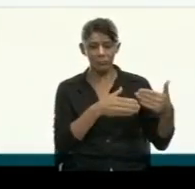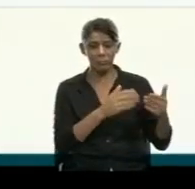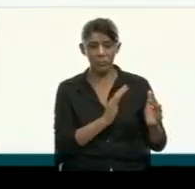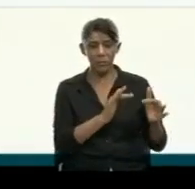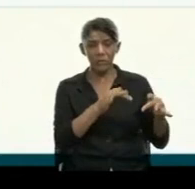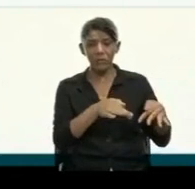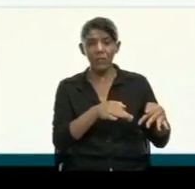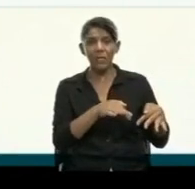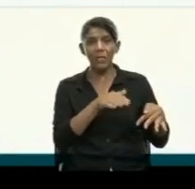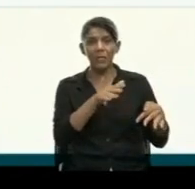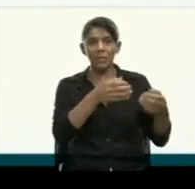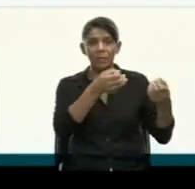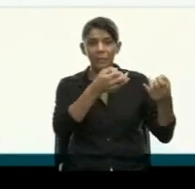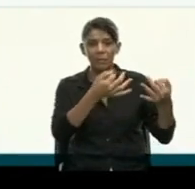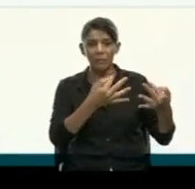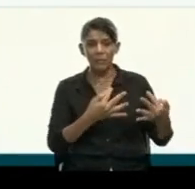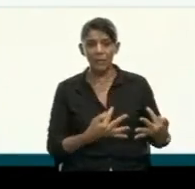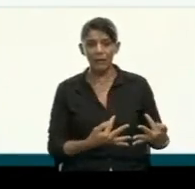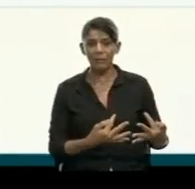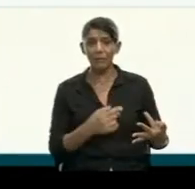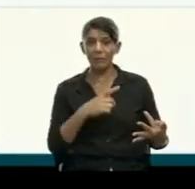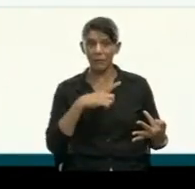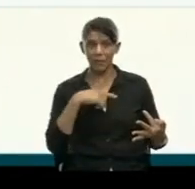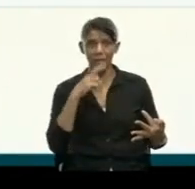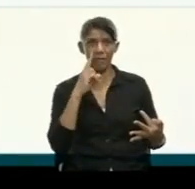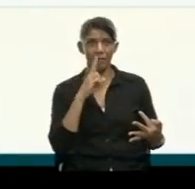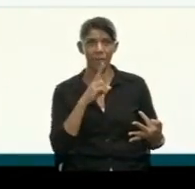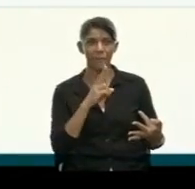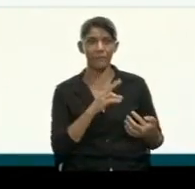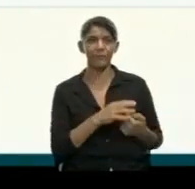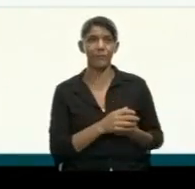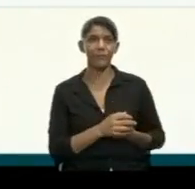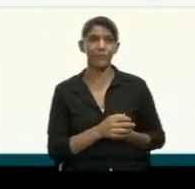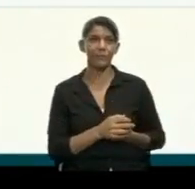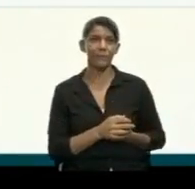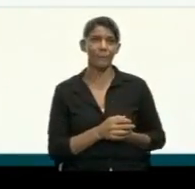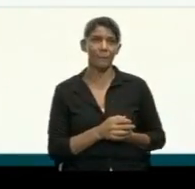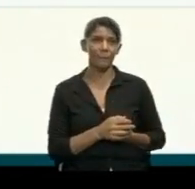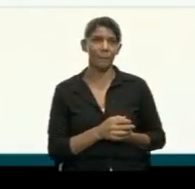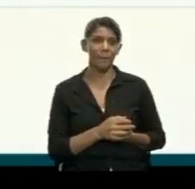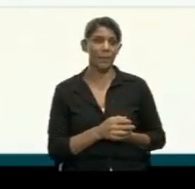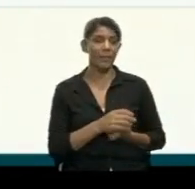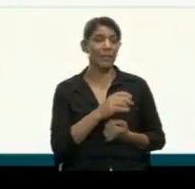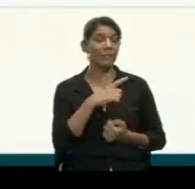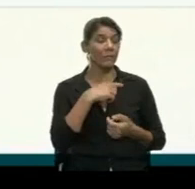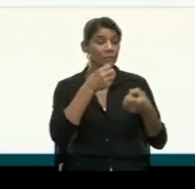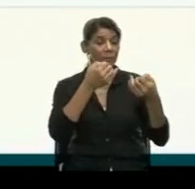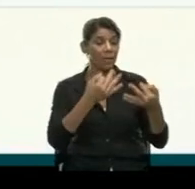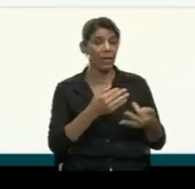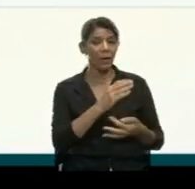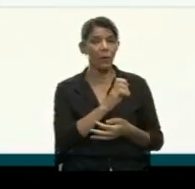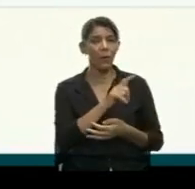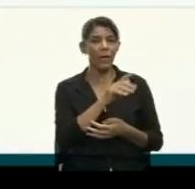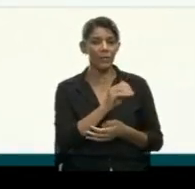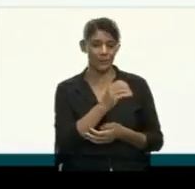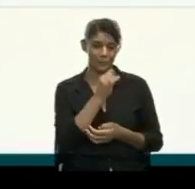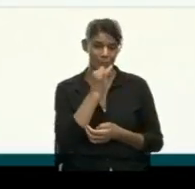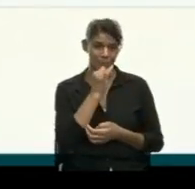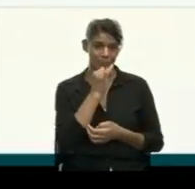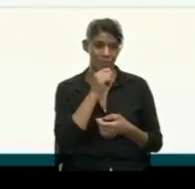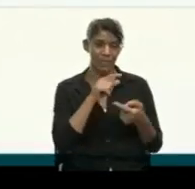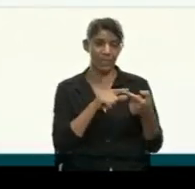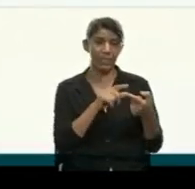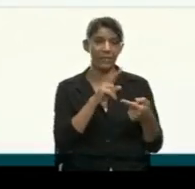alocação definindo... Então, olha só aqui. A gente vai definir os eixos dos elementos como